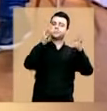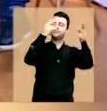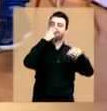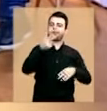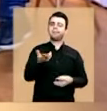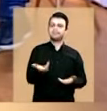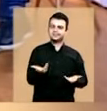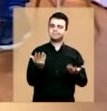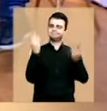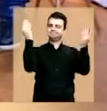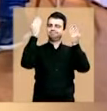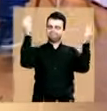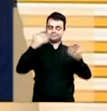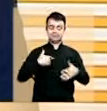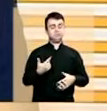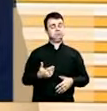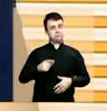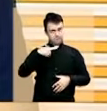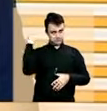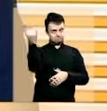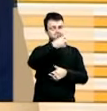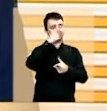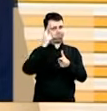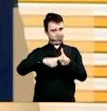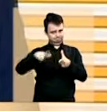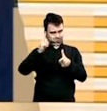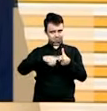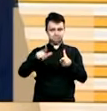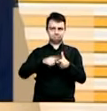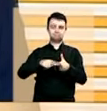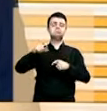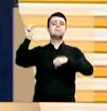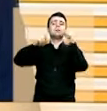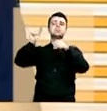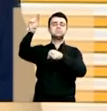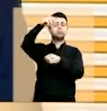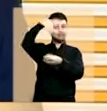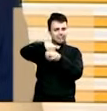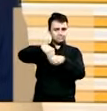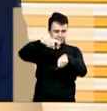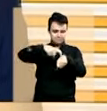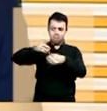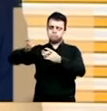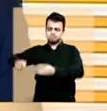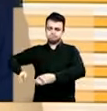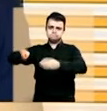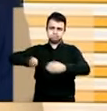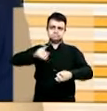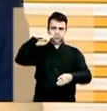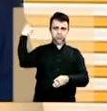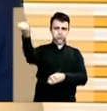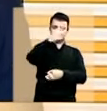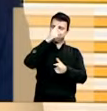Tecnologia. Então, isso é muito sério. A gestão de tempo nas empresas é muito séria.